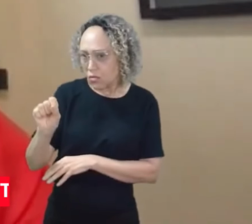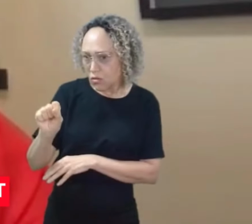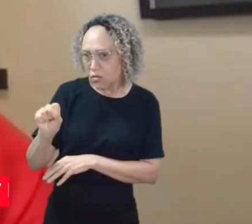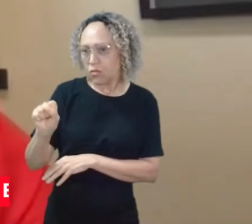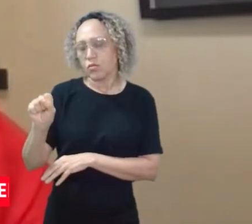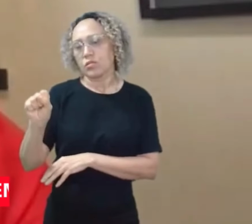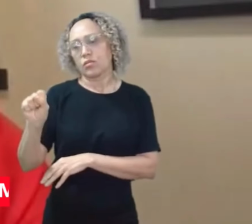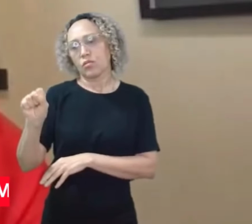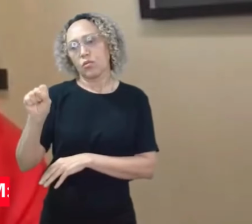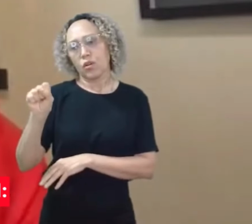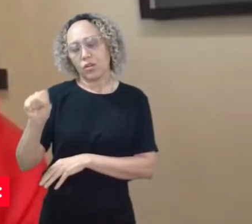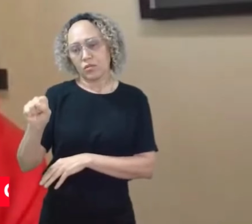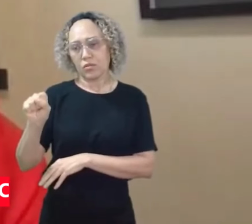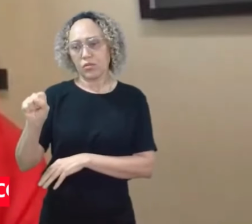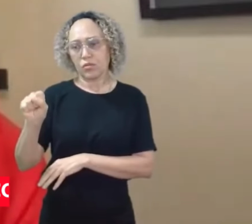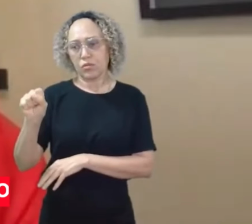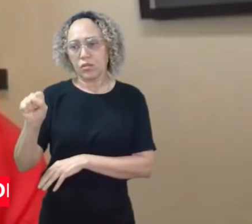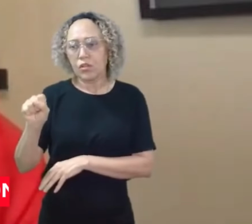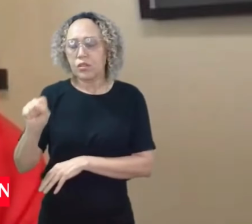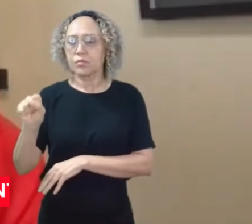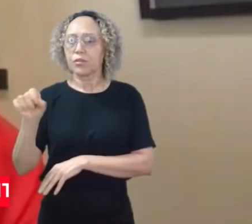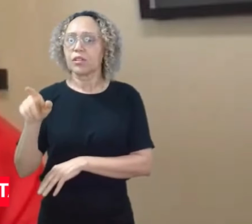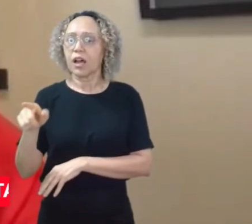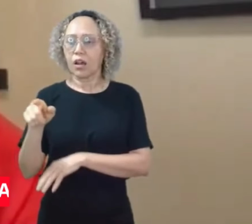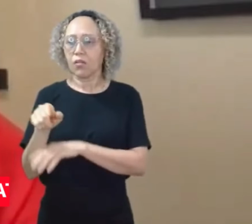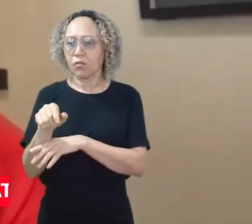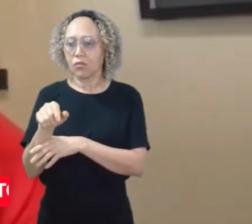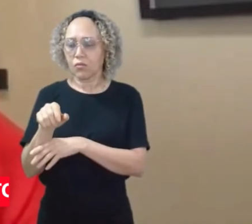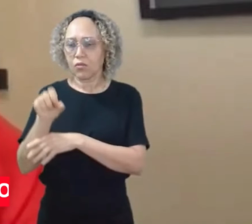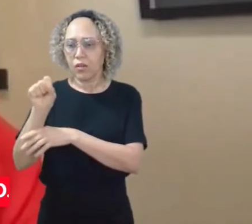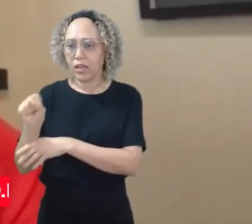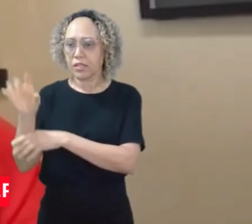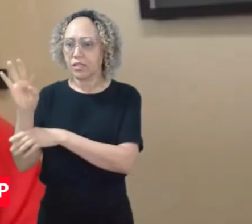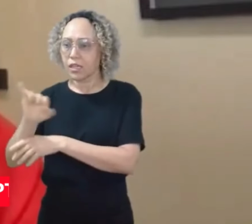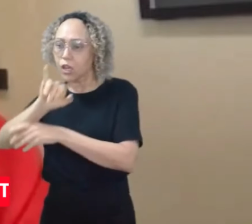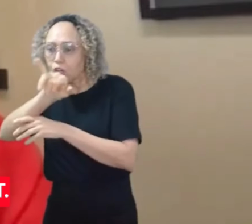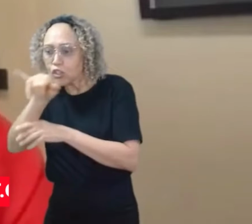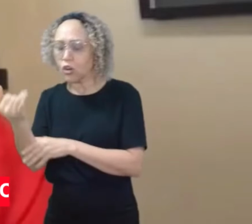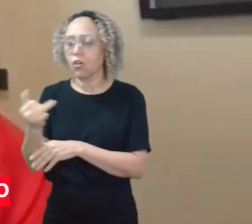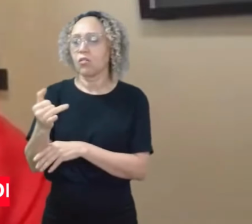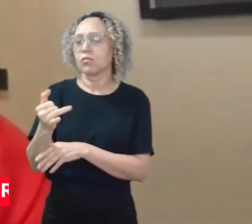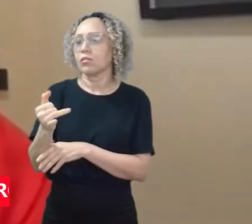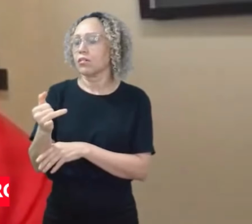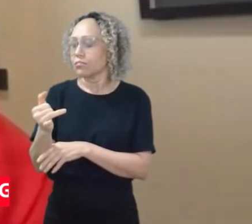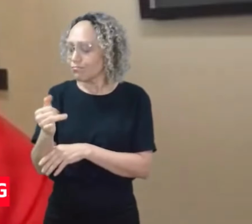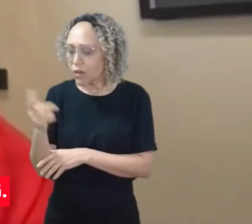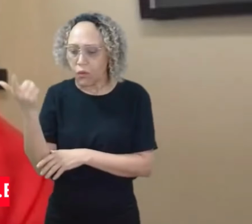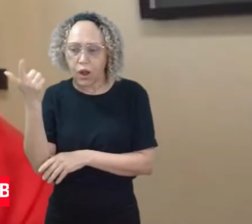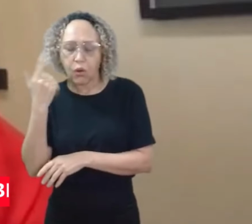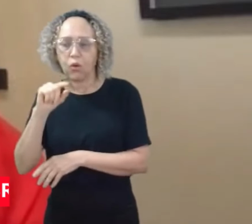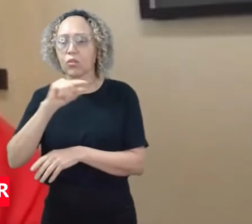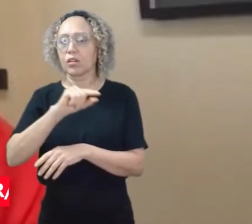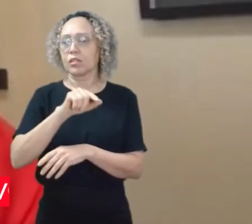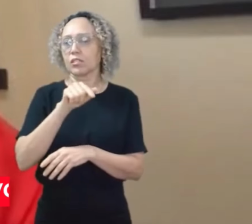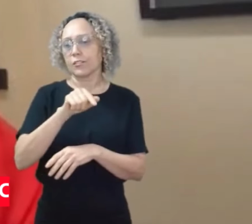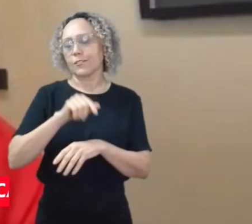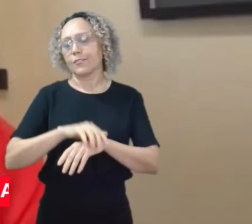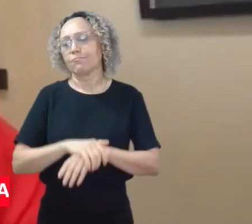de fato que nós temos mais dificuldades para entrar nessa seara da disputa, nós temos mais dificuldades para as pessoas,